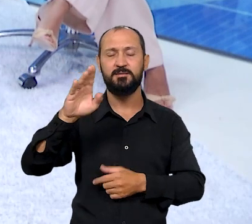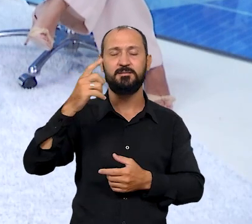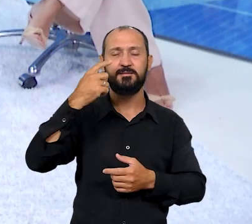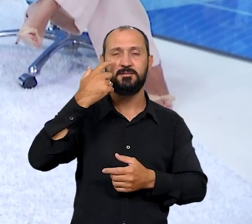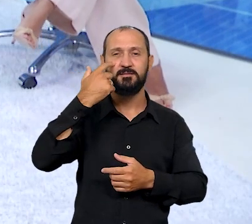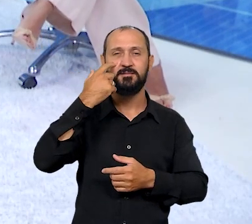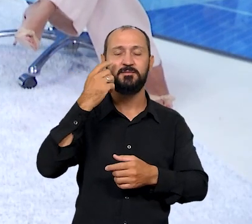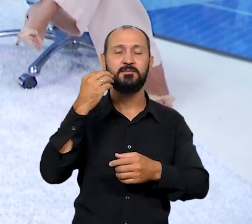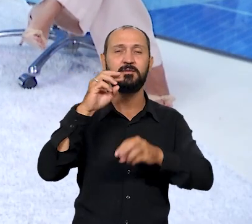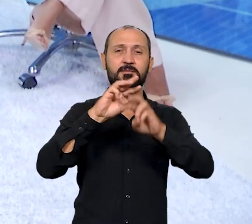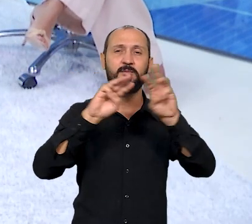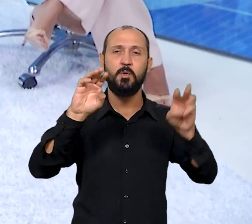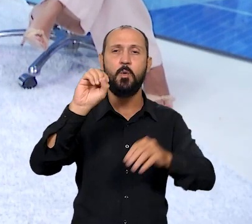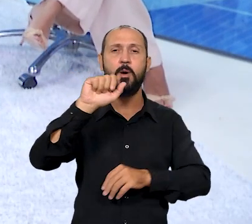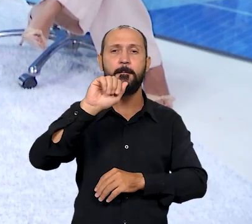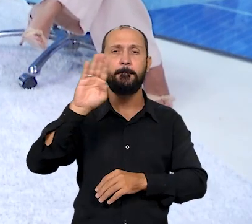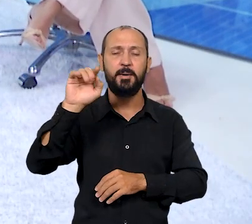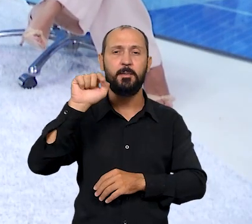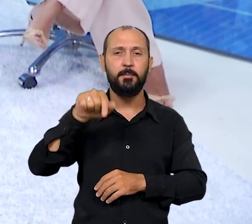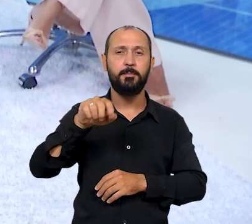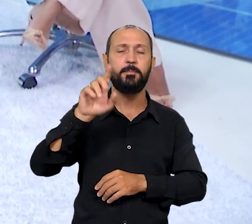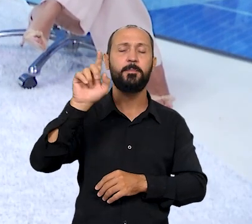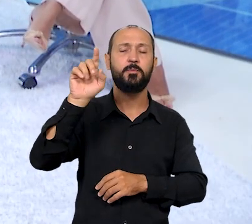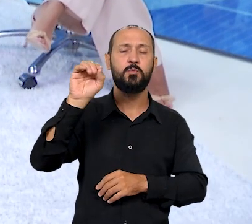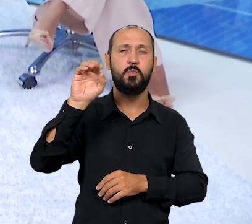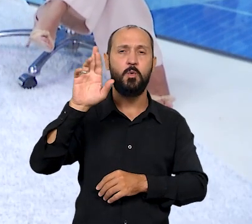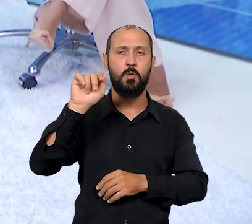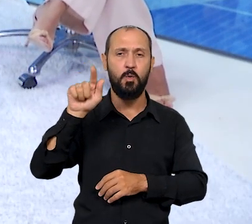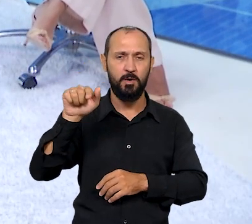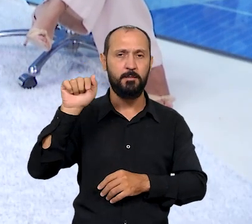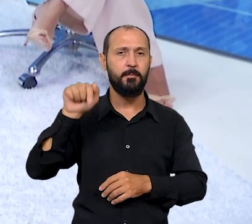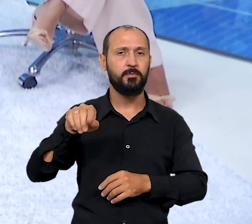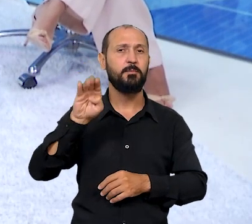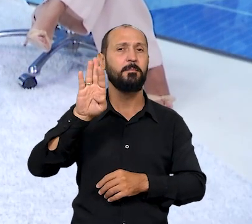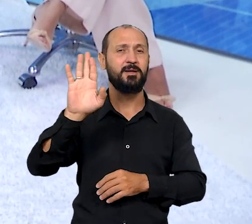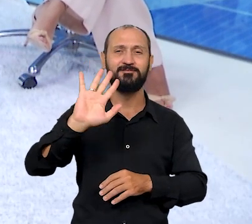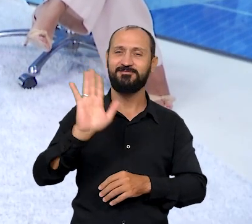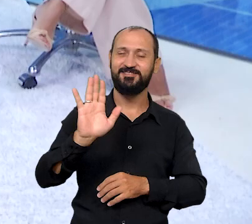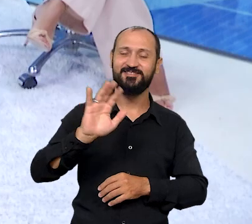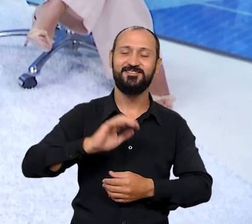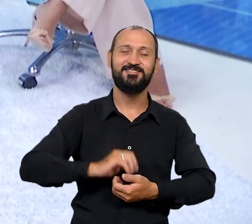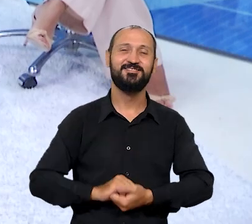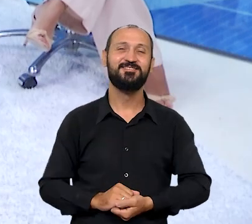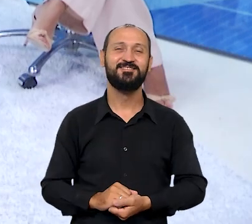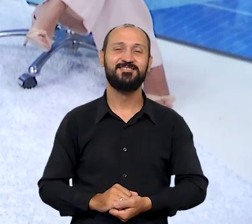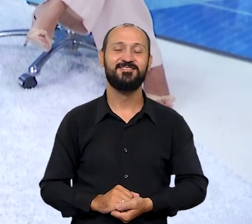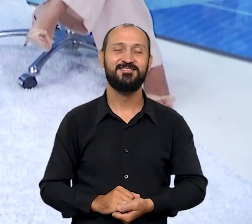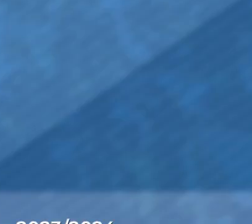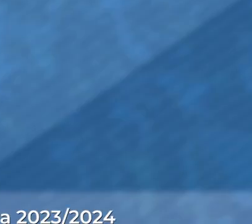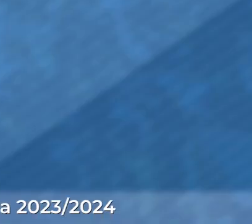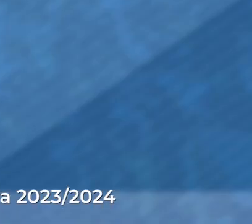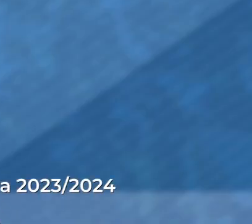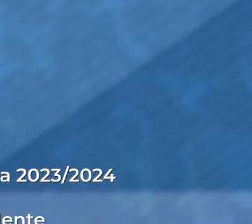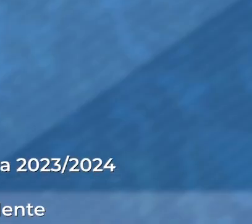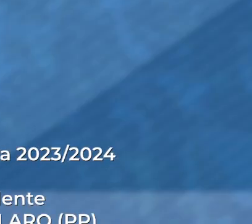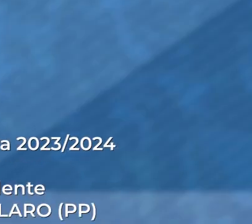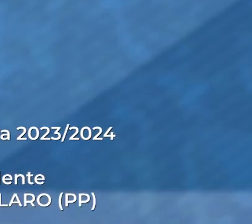OAB-MS, acesse o nosso site oabms.org.br. Até breve!